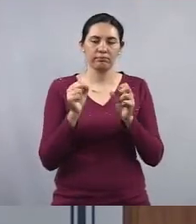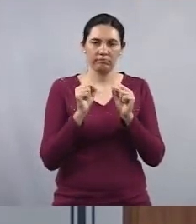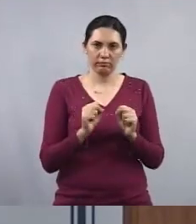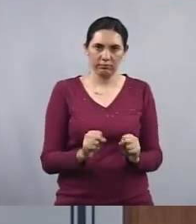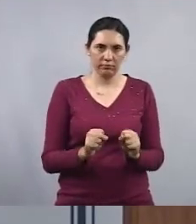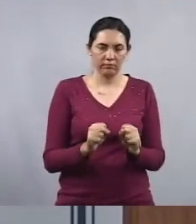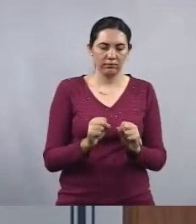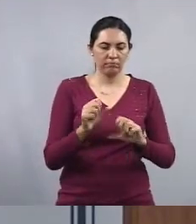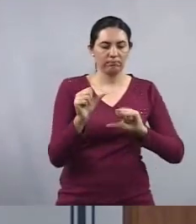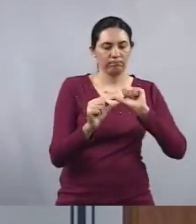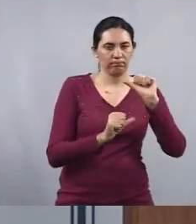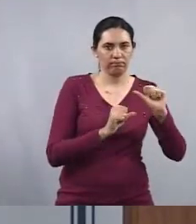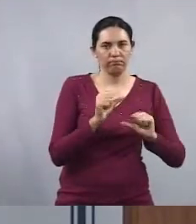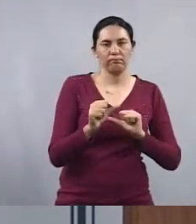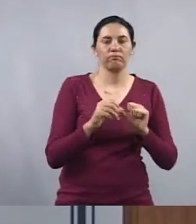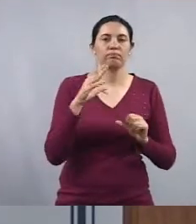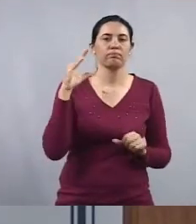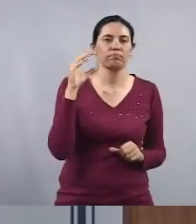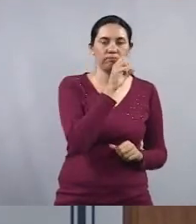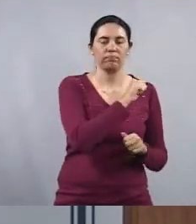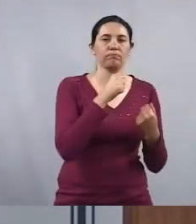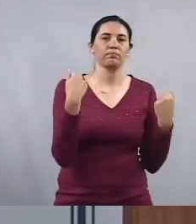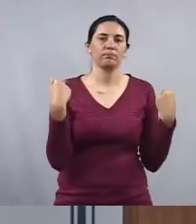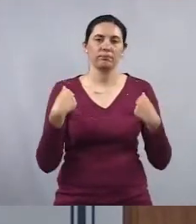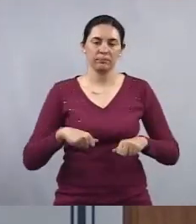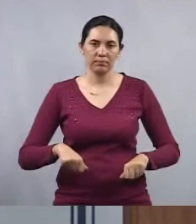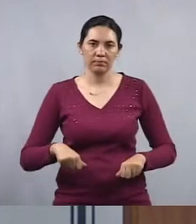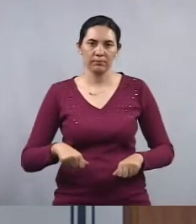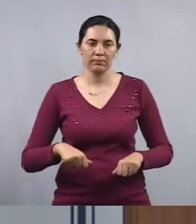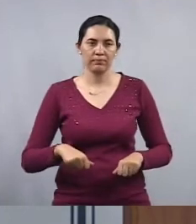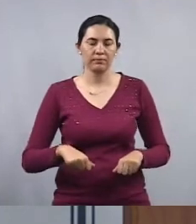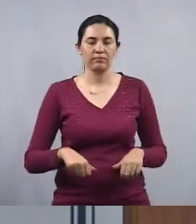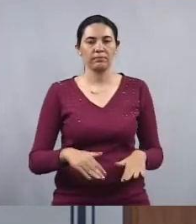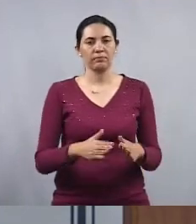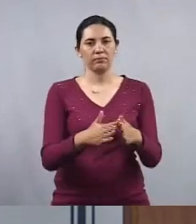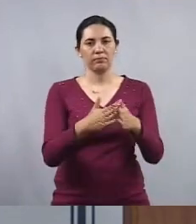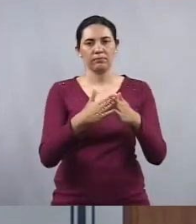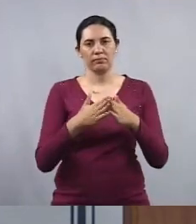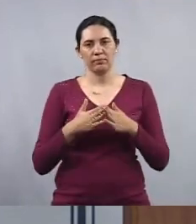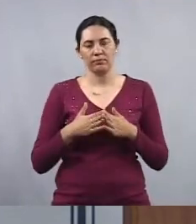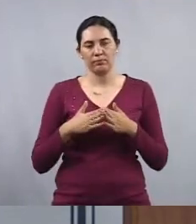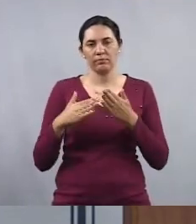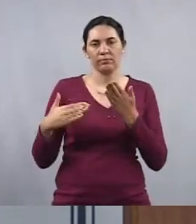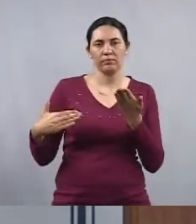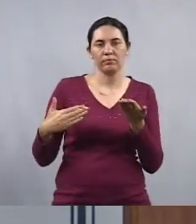tomar providências o mais rápido possível. Então, eu solicito a